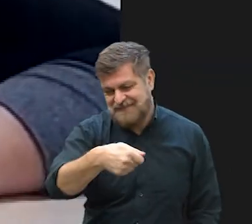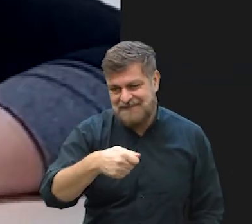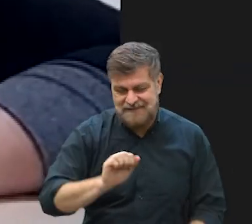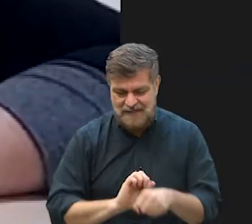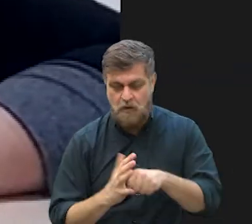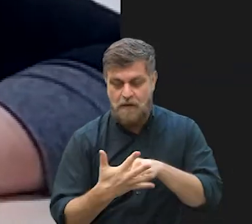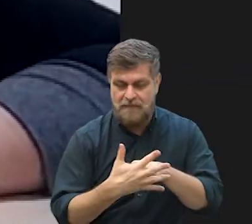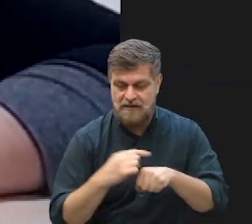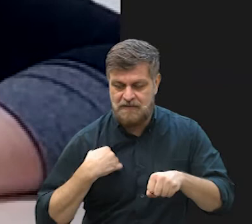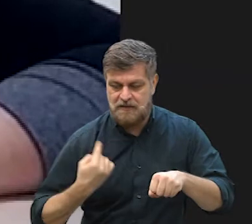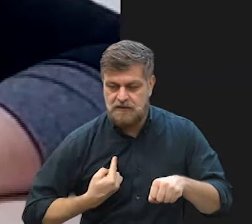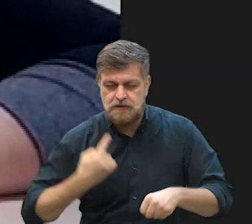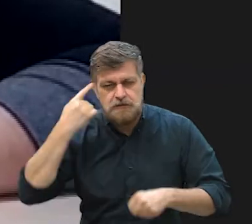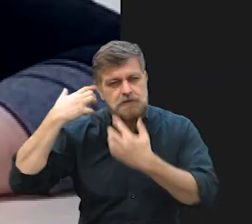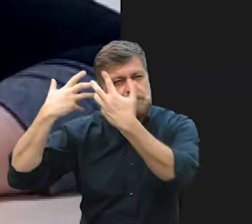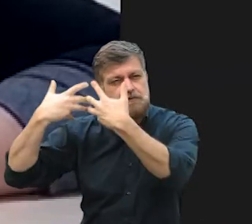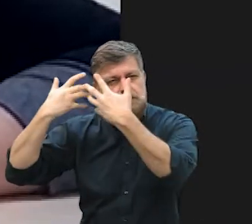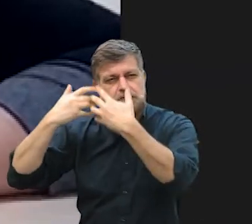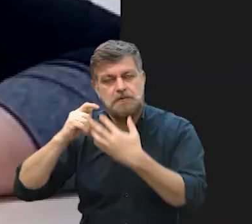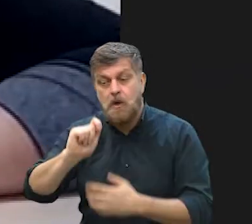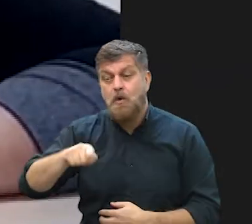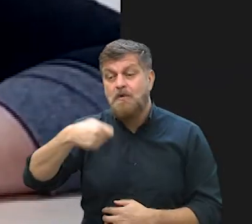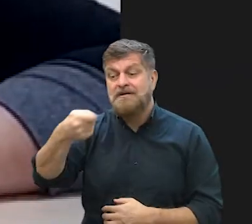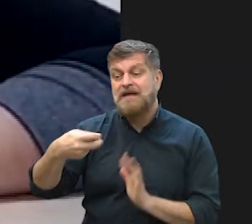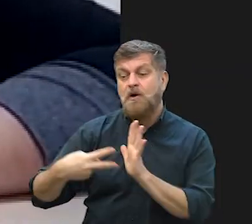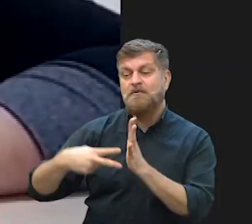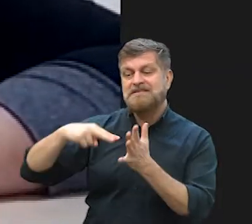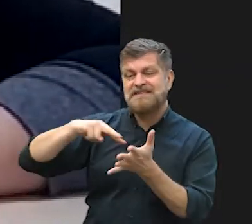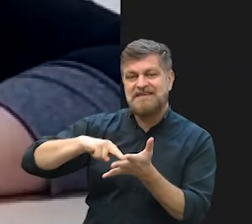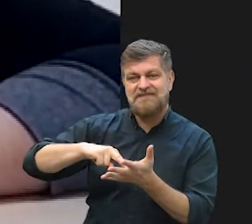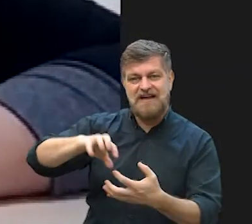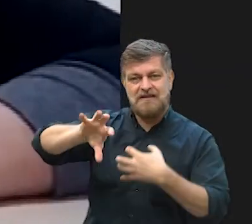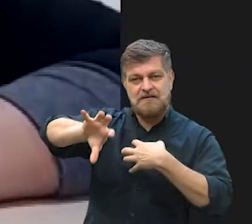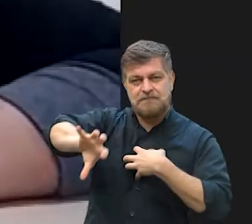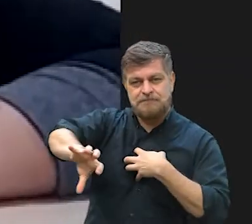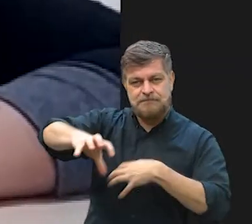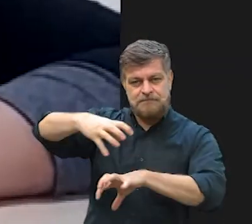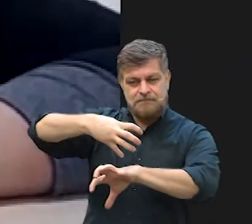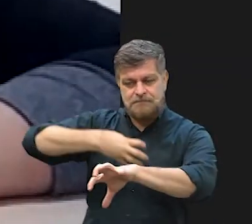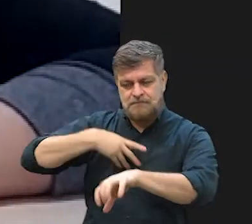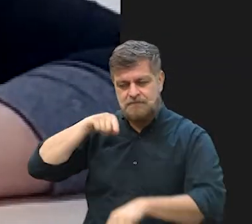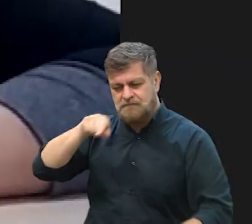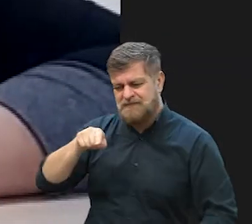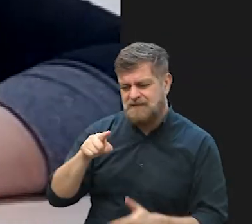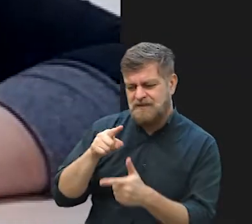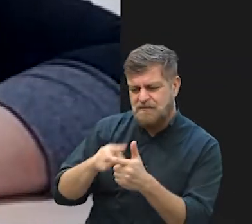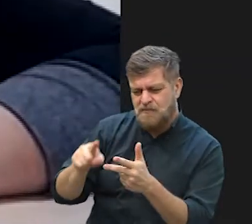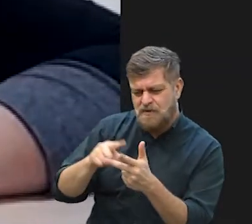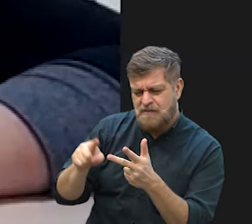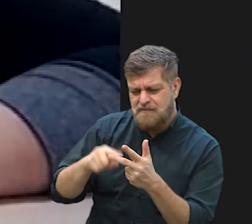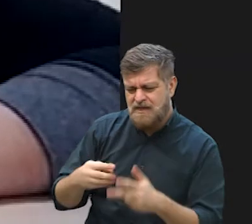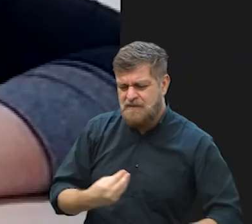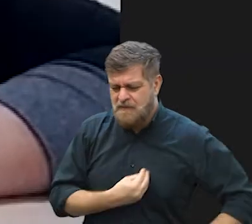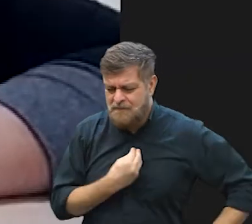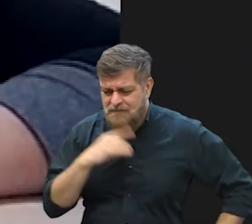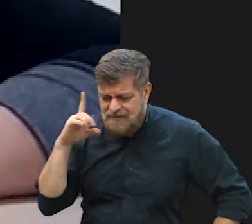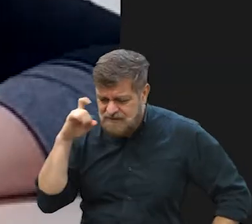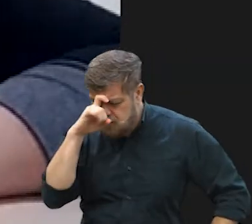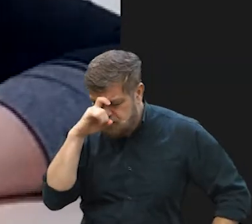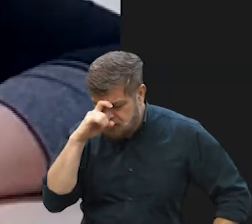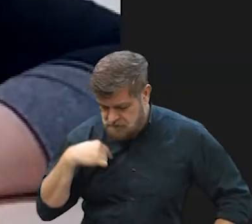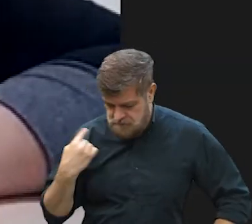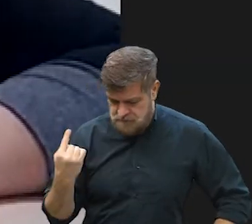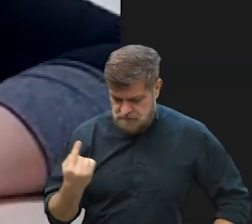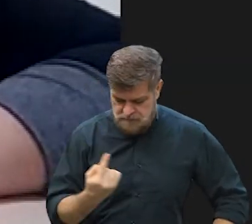para a gente conseguiu refletir um pouquinho sobre o problema do outro, né, sobre a dificuldade do outro,